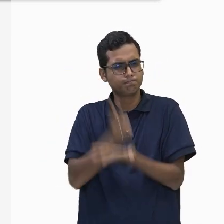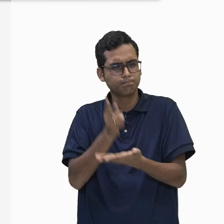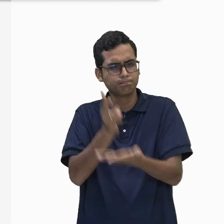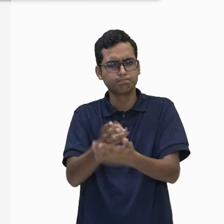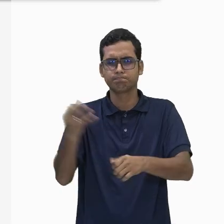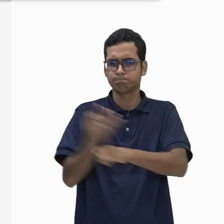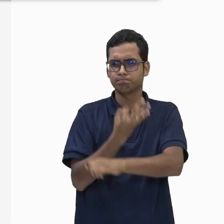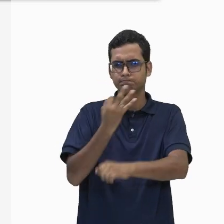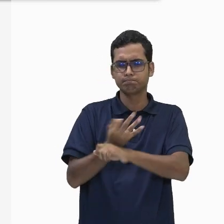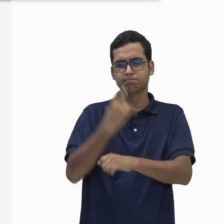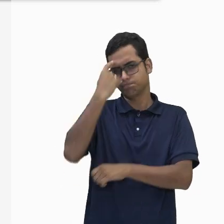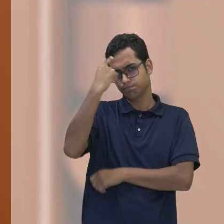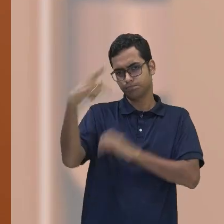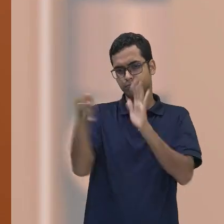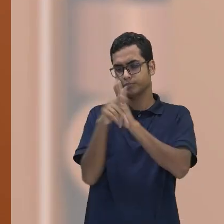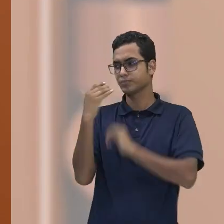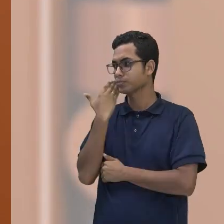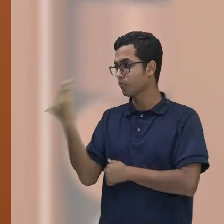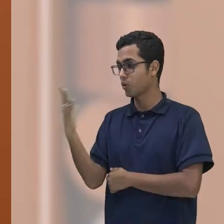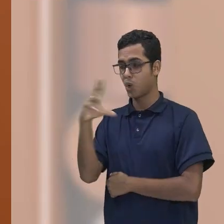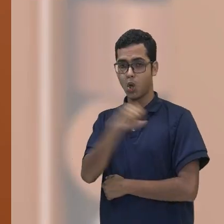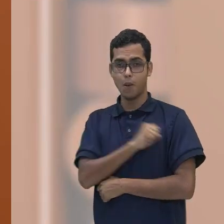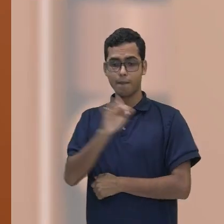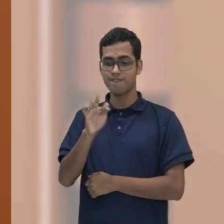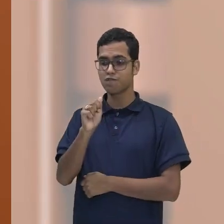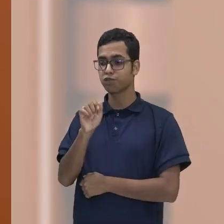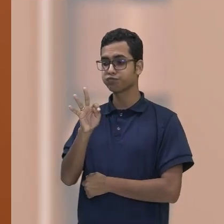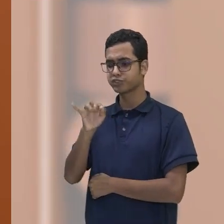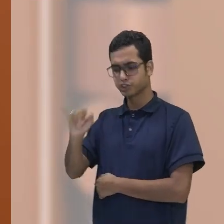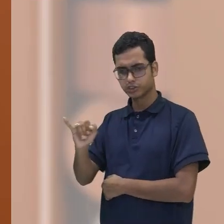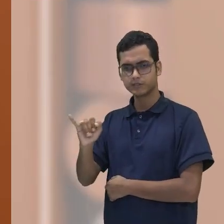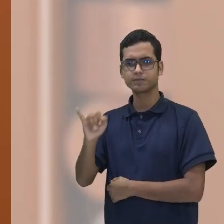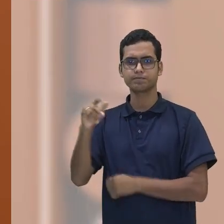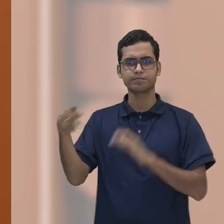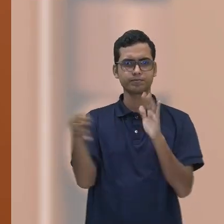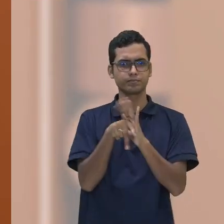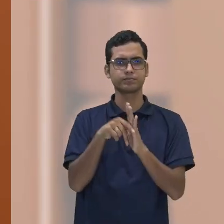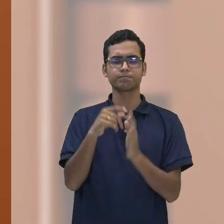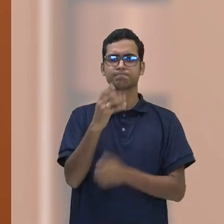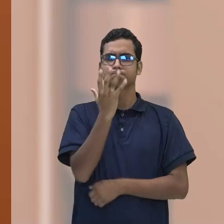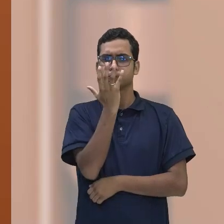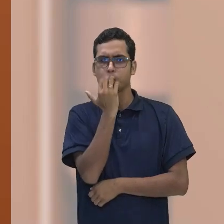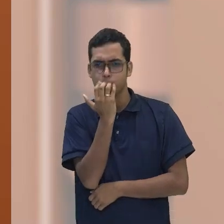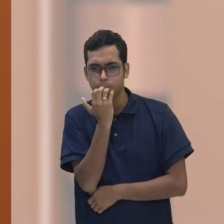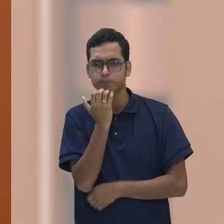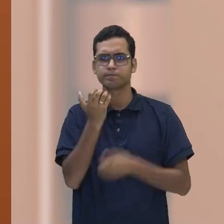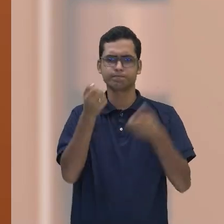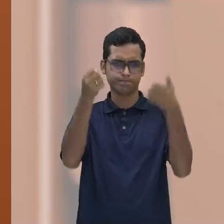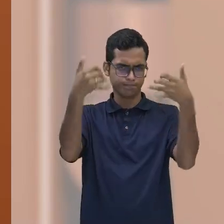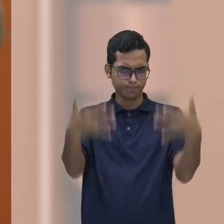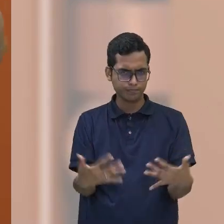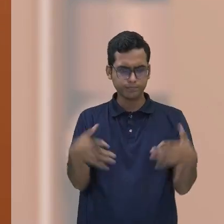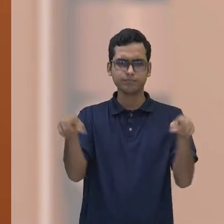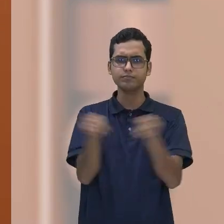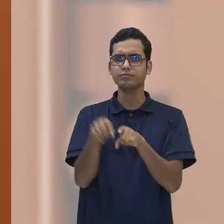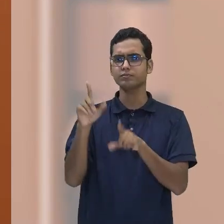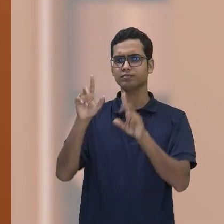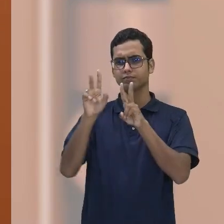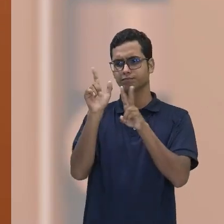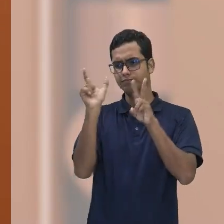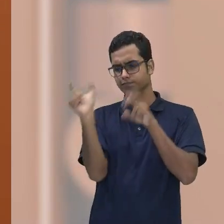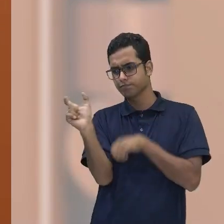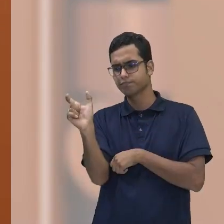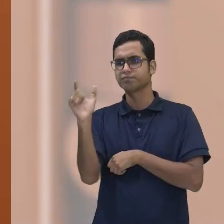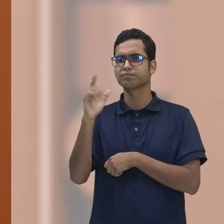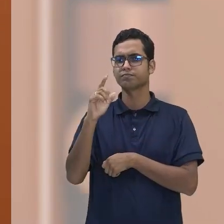É essa a ideia do amor fati de Nietzsche aí, né? Por isso que Nietzsche vai falar, é um outro termo muito forte do seu pensamento,